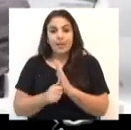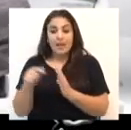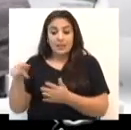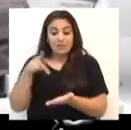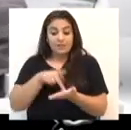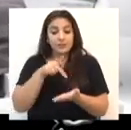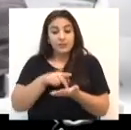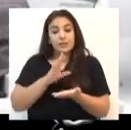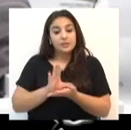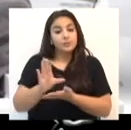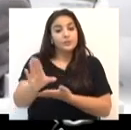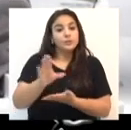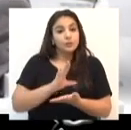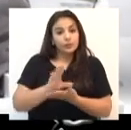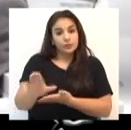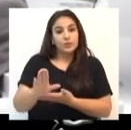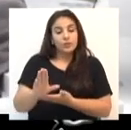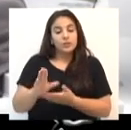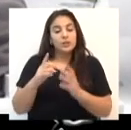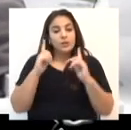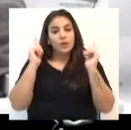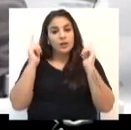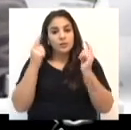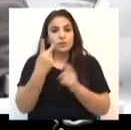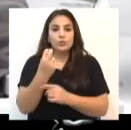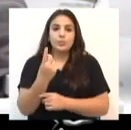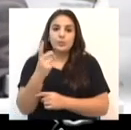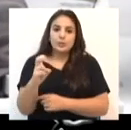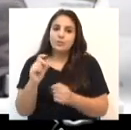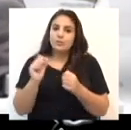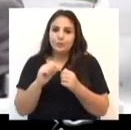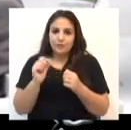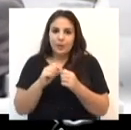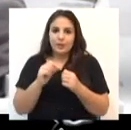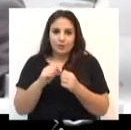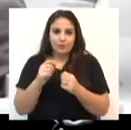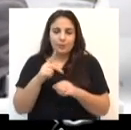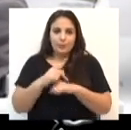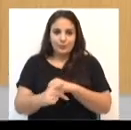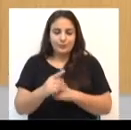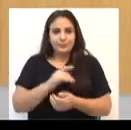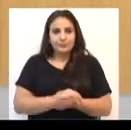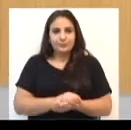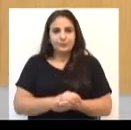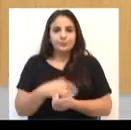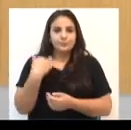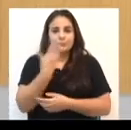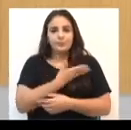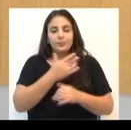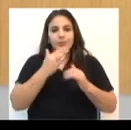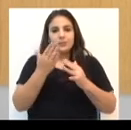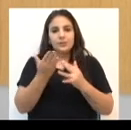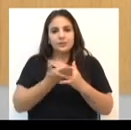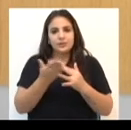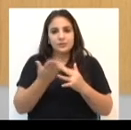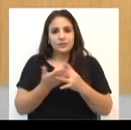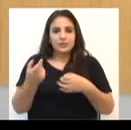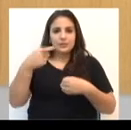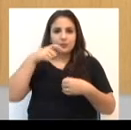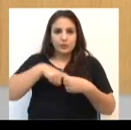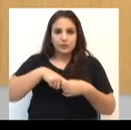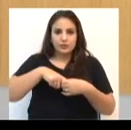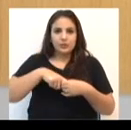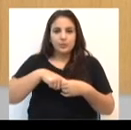na verdade, investido para que o Carnaval de 2015 fosse realizado em Passo Fundo. E agora a gente faz um intervalo